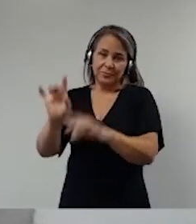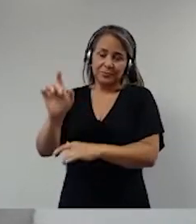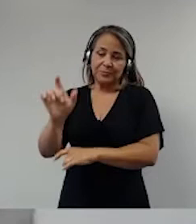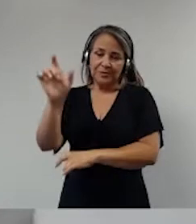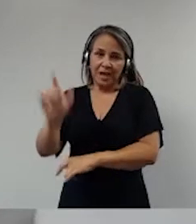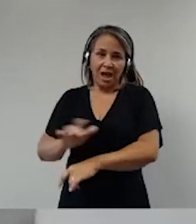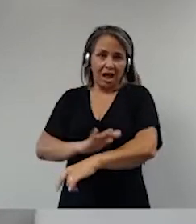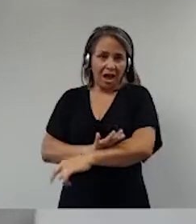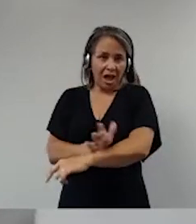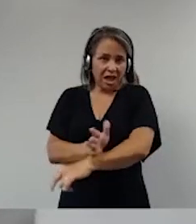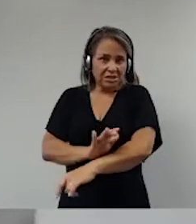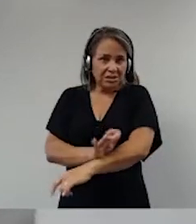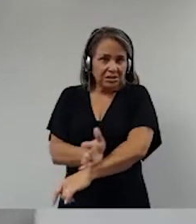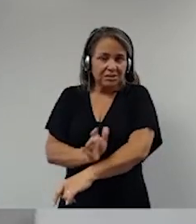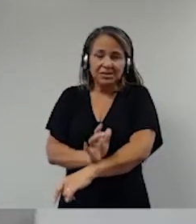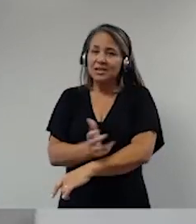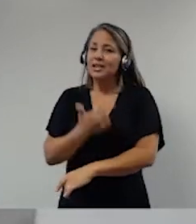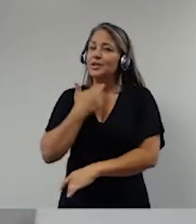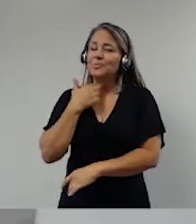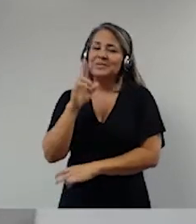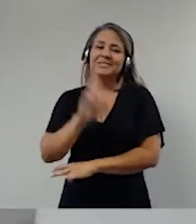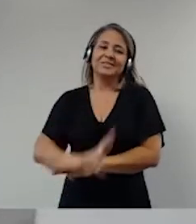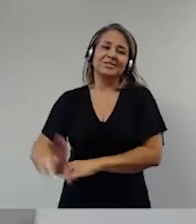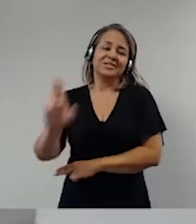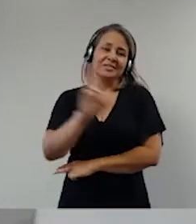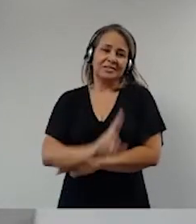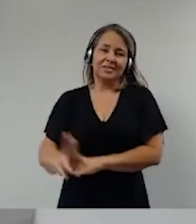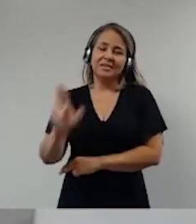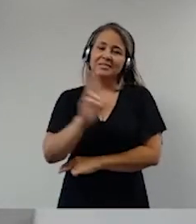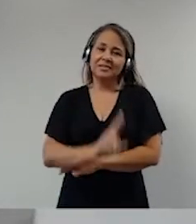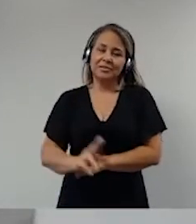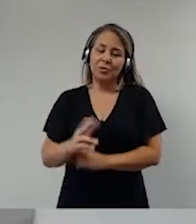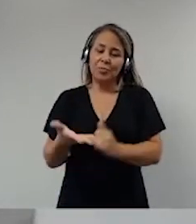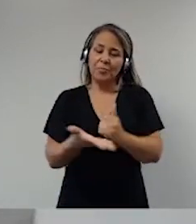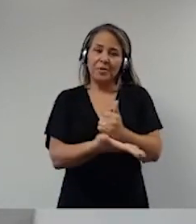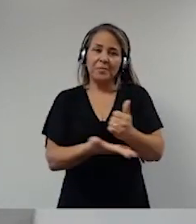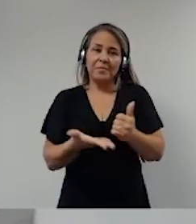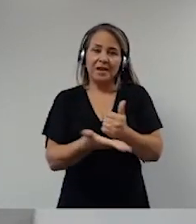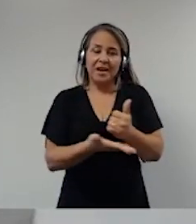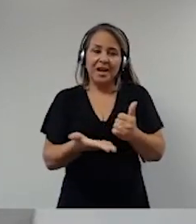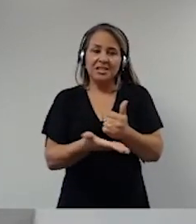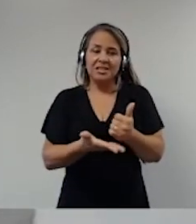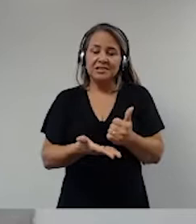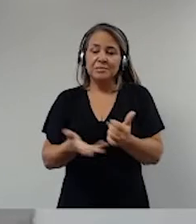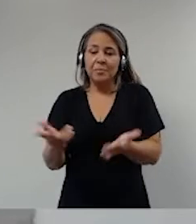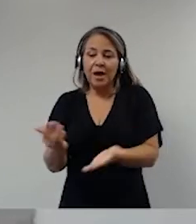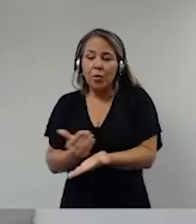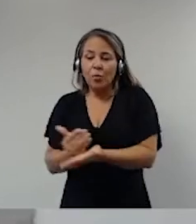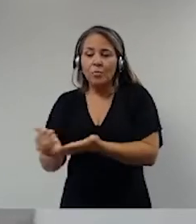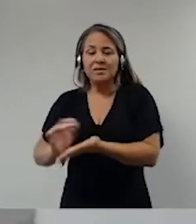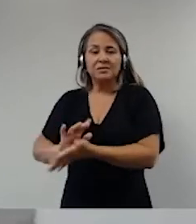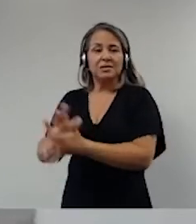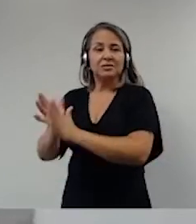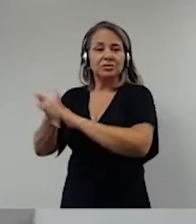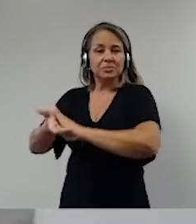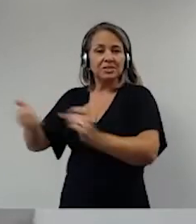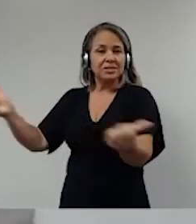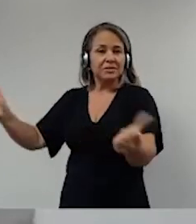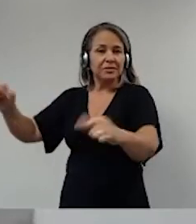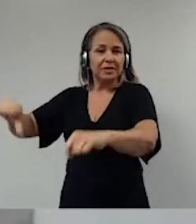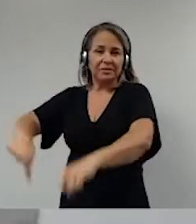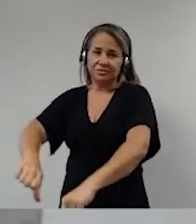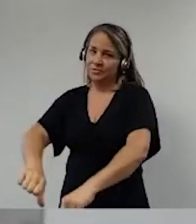raça não pode ser utilizada como base para uma discriminação